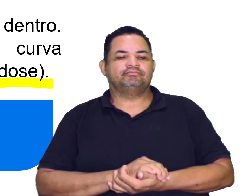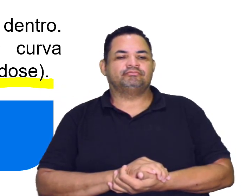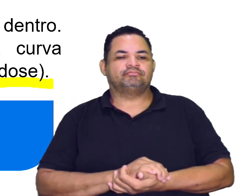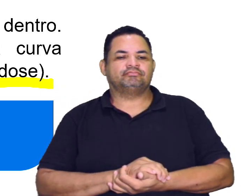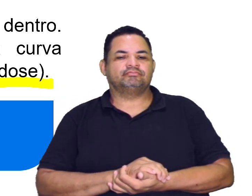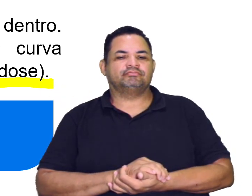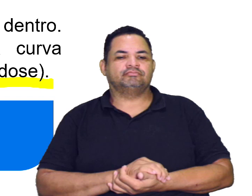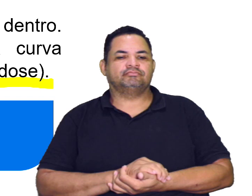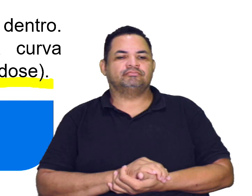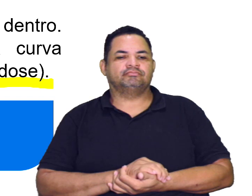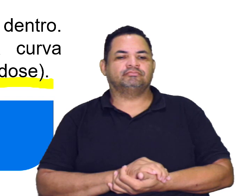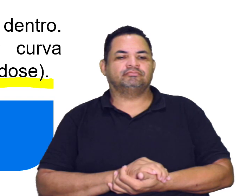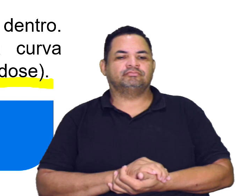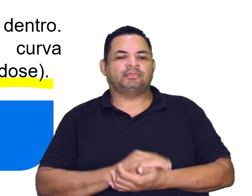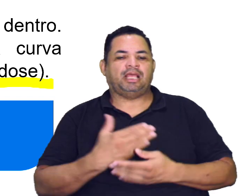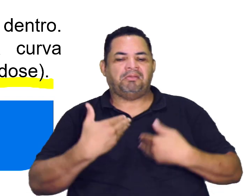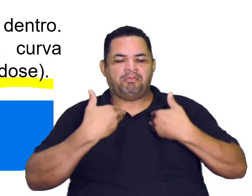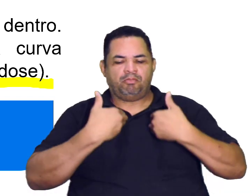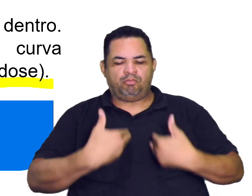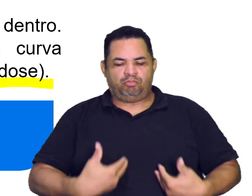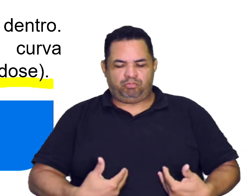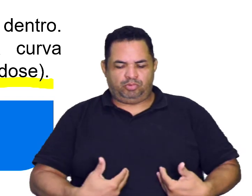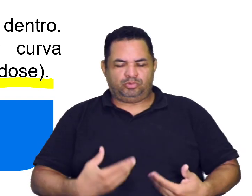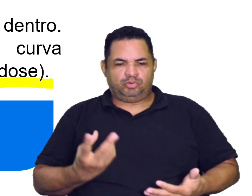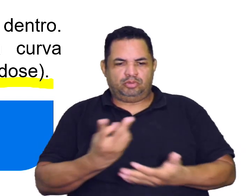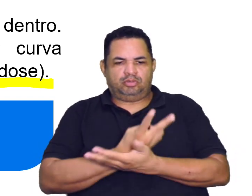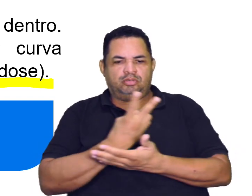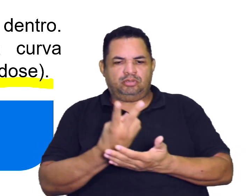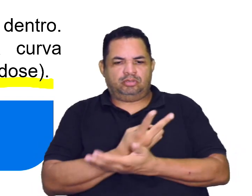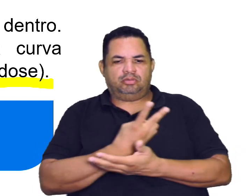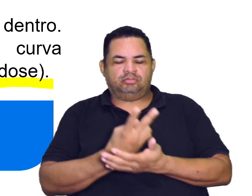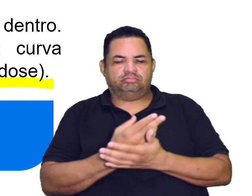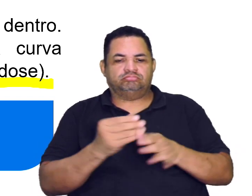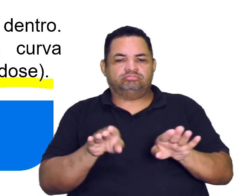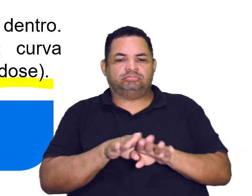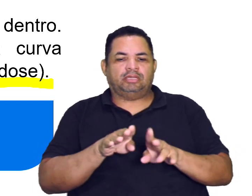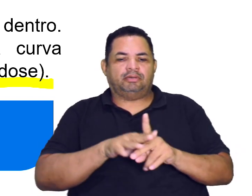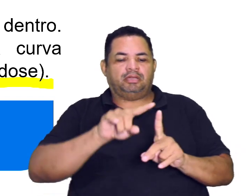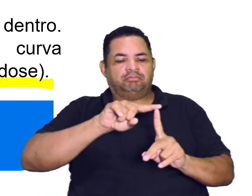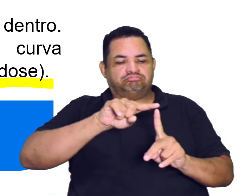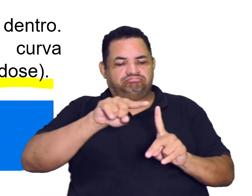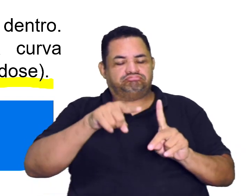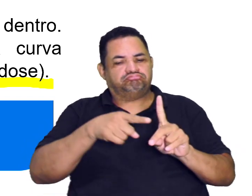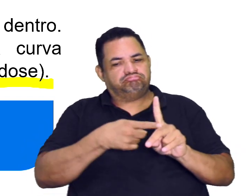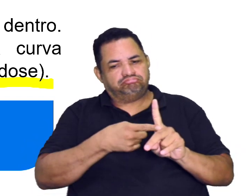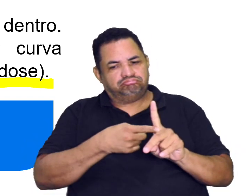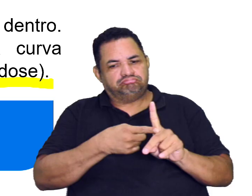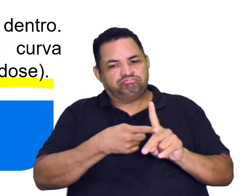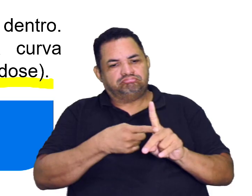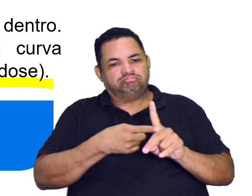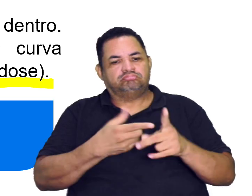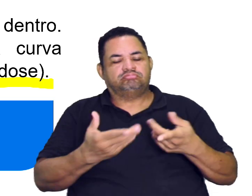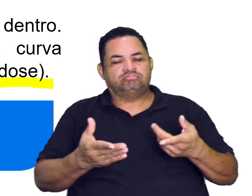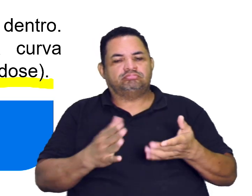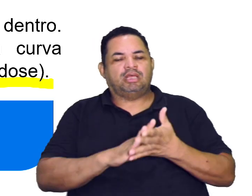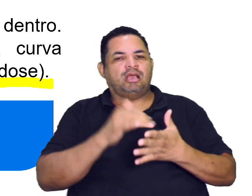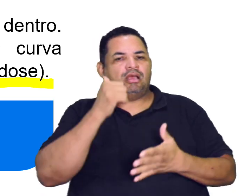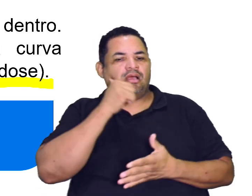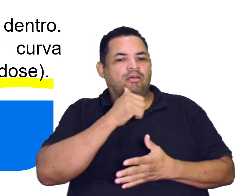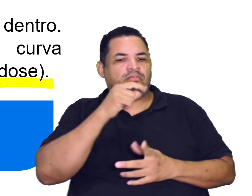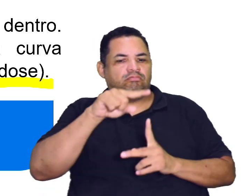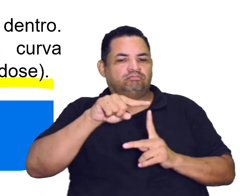são relacionadas à má postura, pode advir também aí da gravidez, né? A mulher